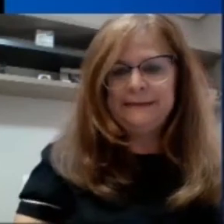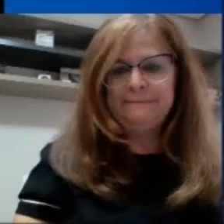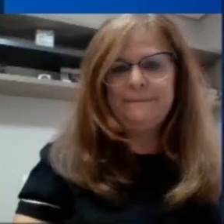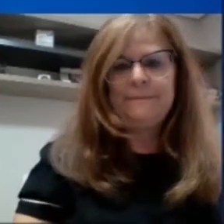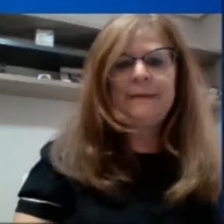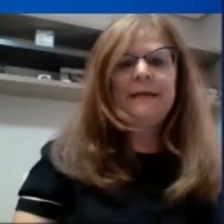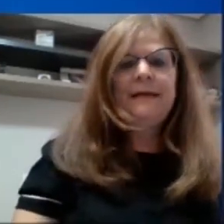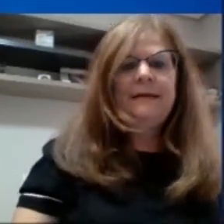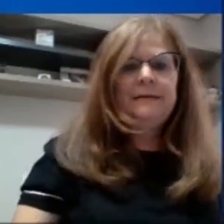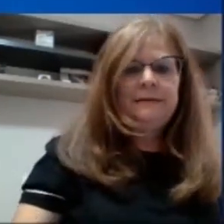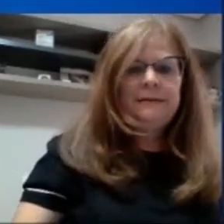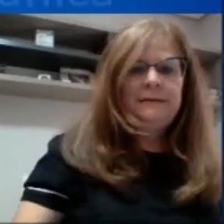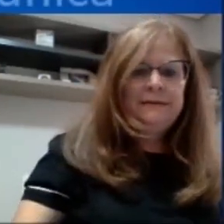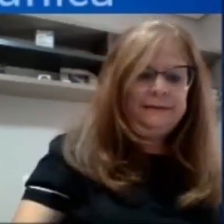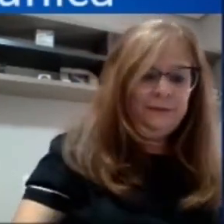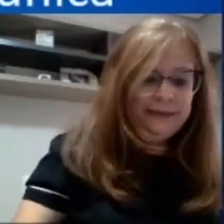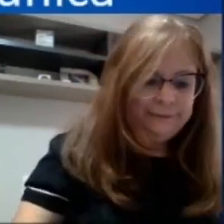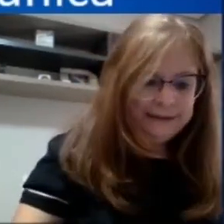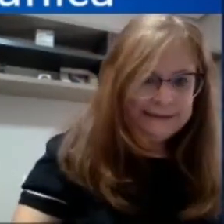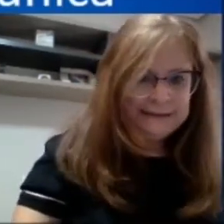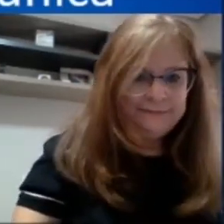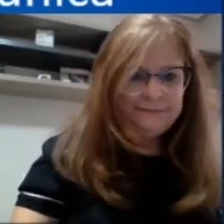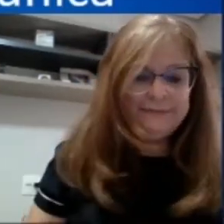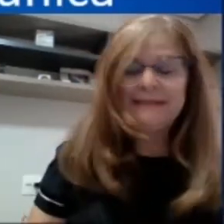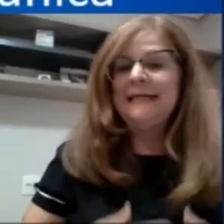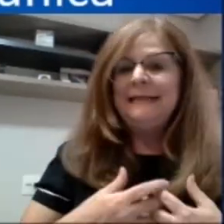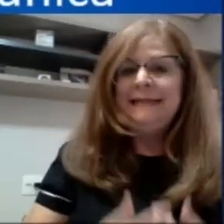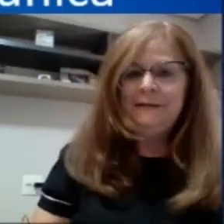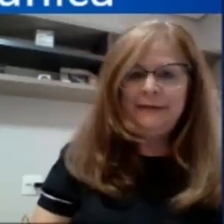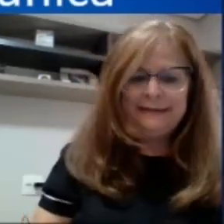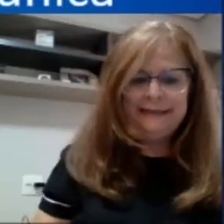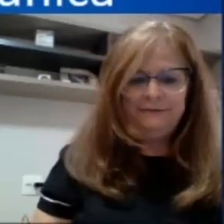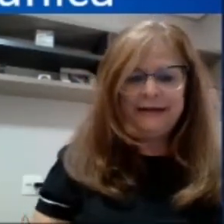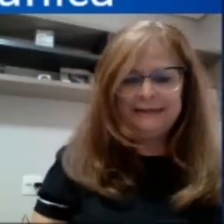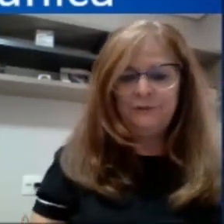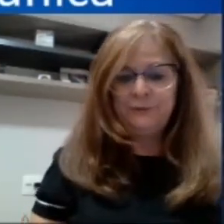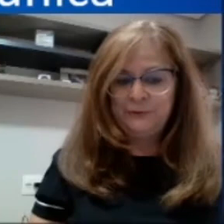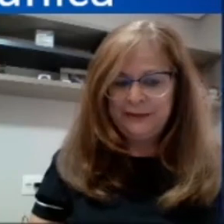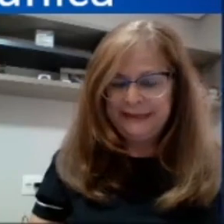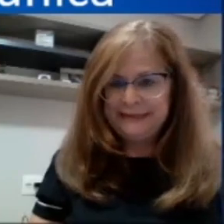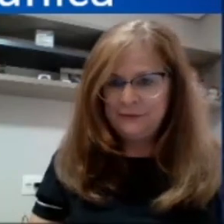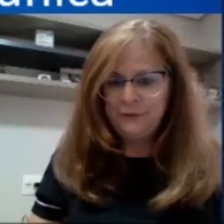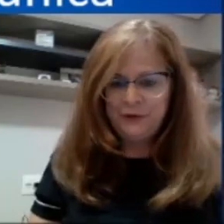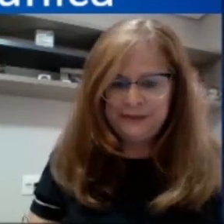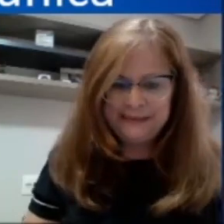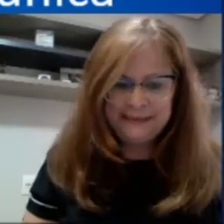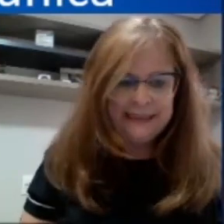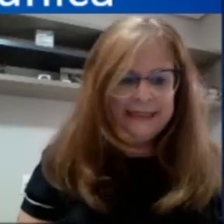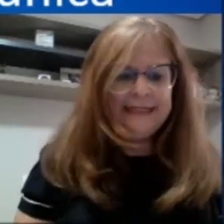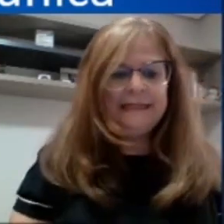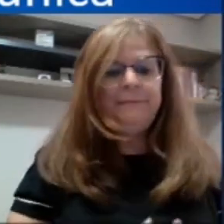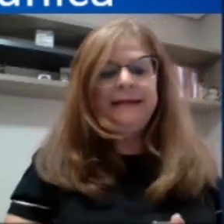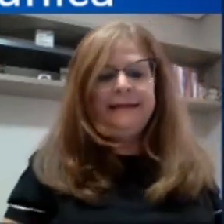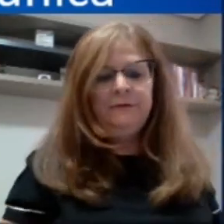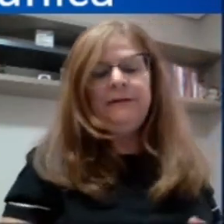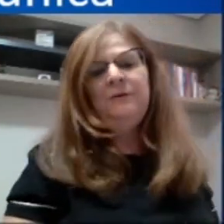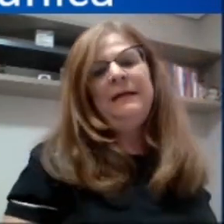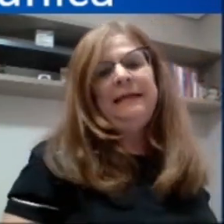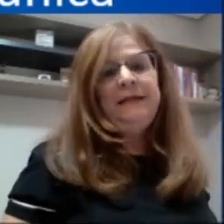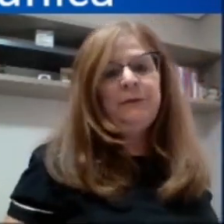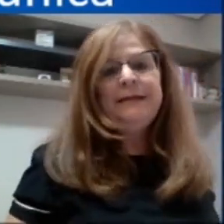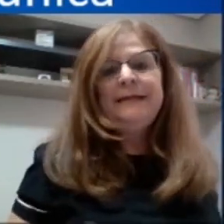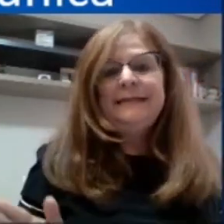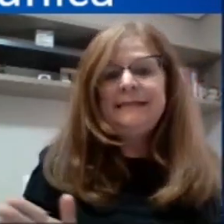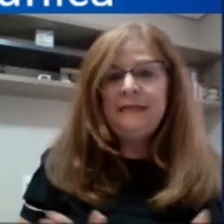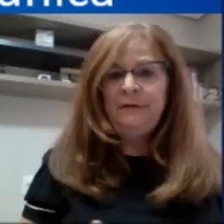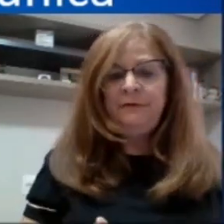Libras. Então, Libras, ela não é derivada do português, como eu disse, e também não é uma